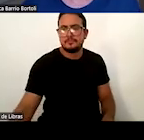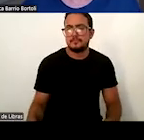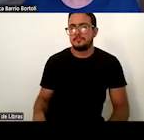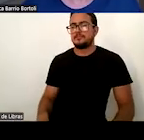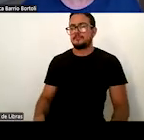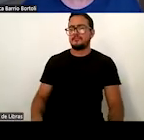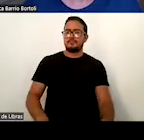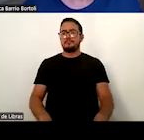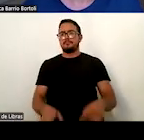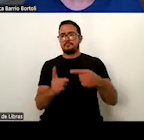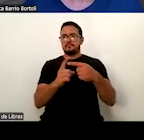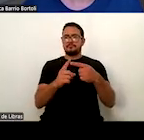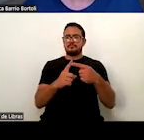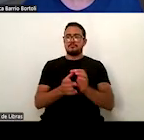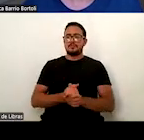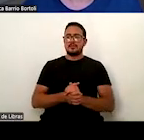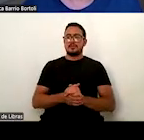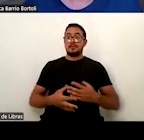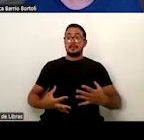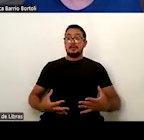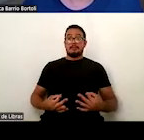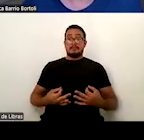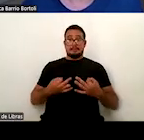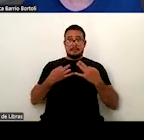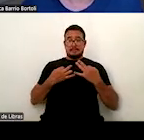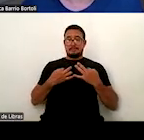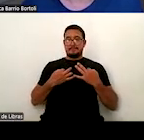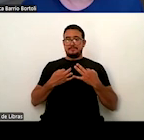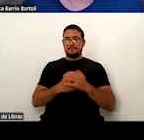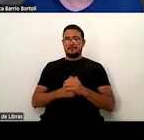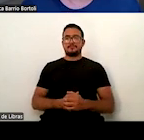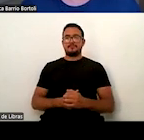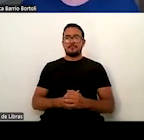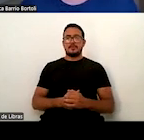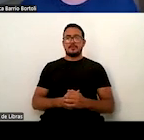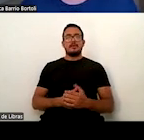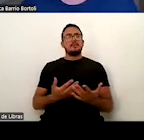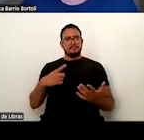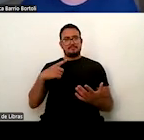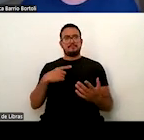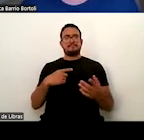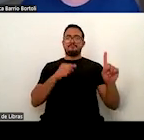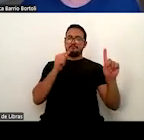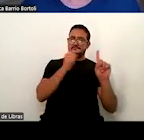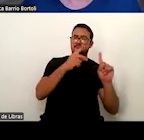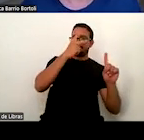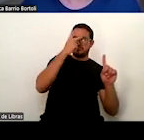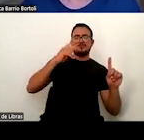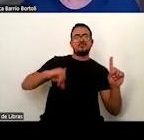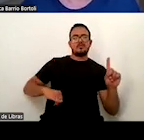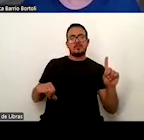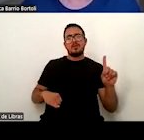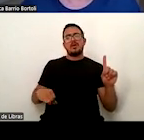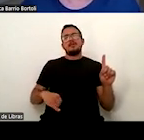ele afeta não só o paciente que está sofrendo da doença, com sofrimento físico e emocional, de todos aqueles que estão ao redor dele,